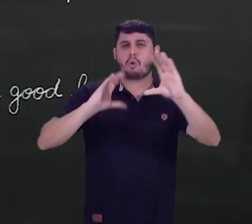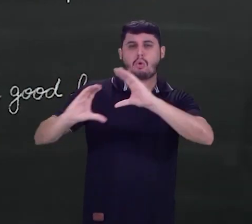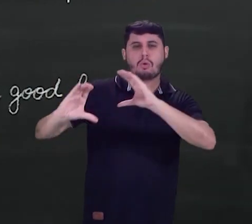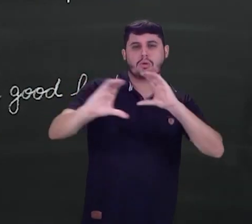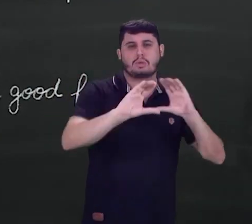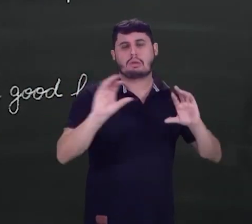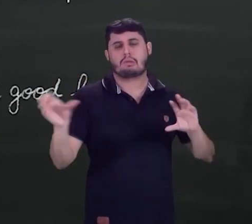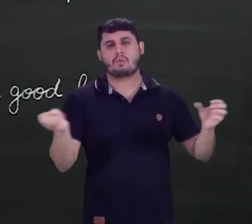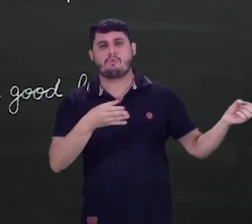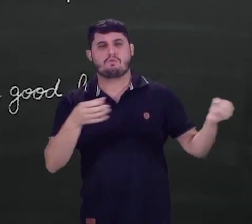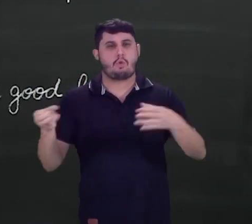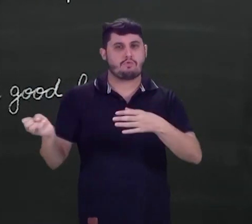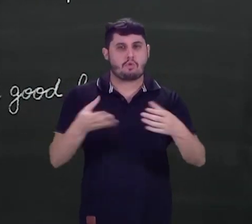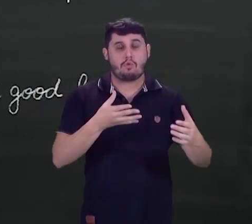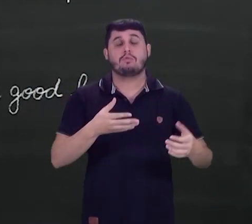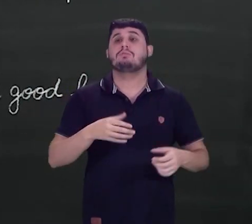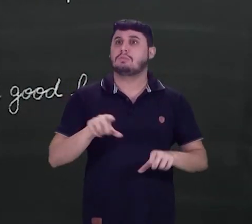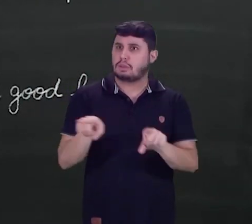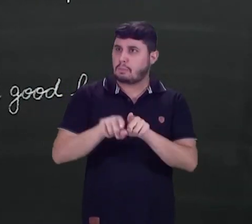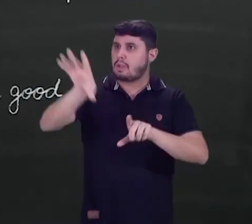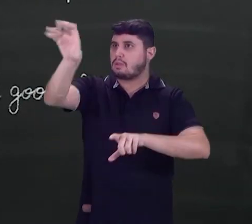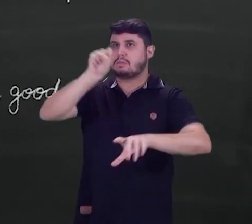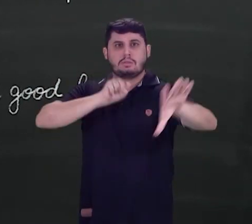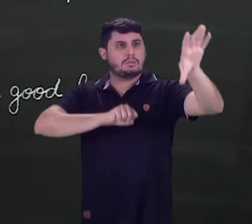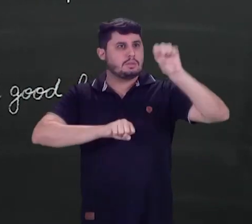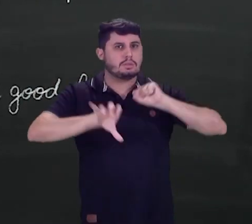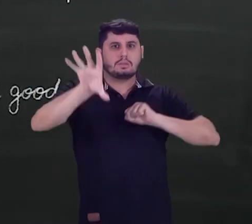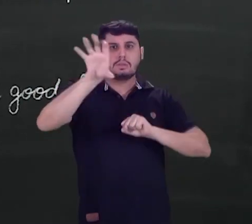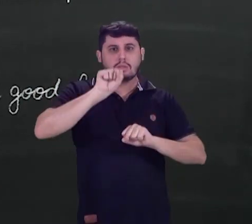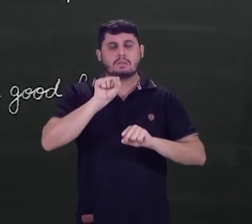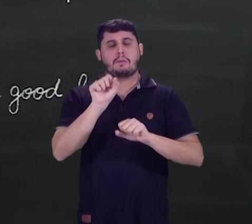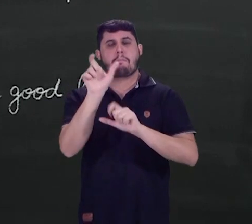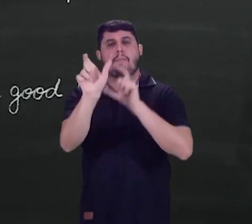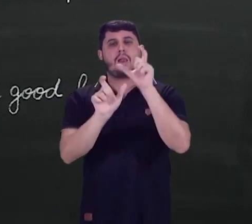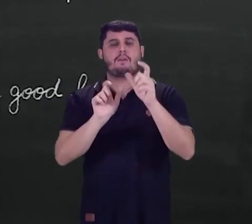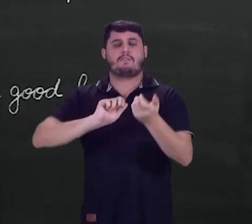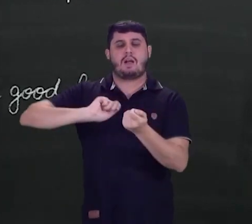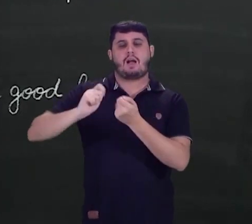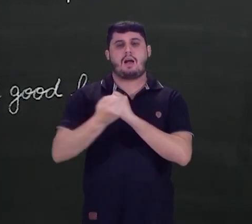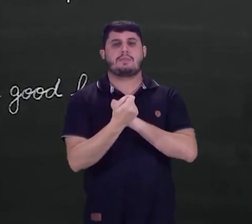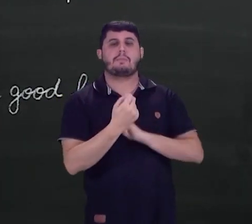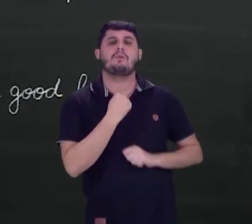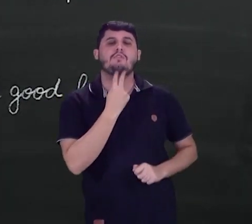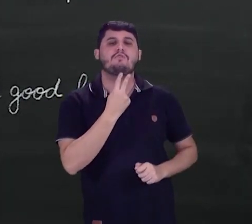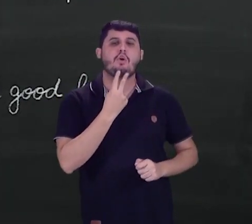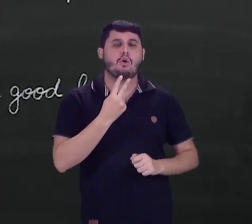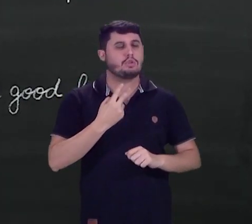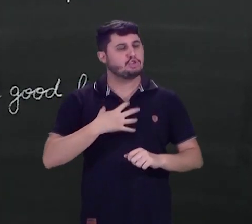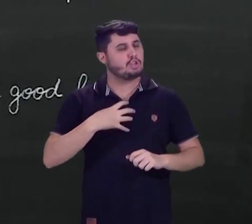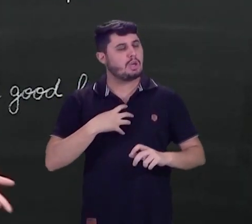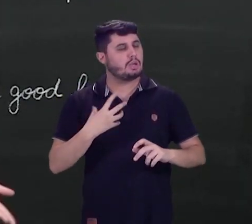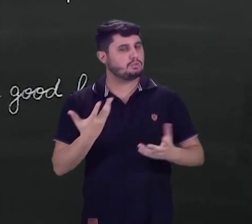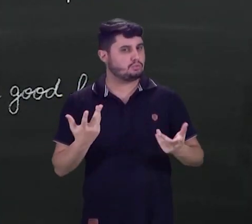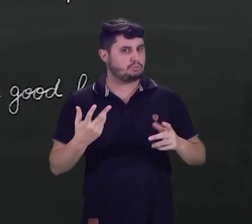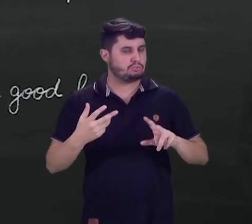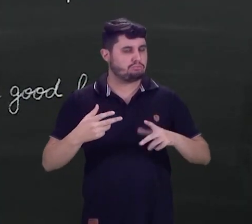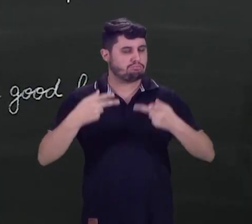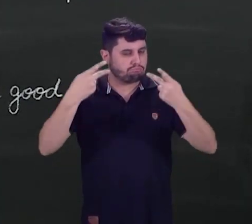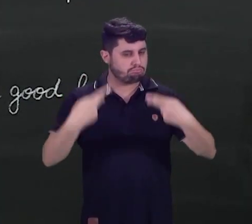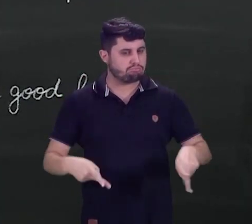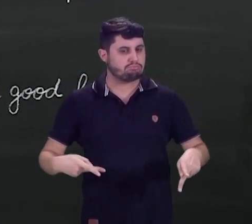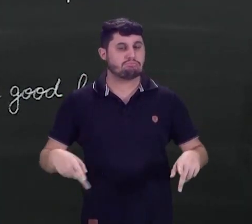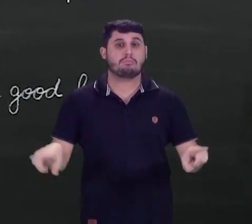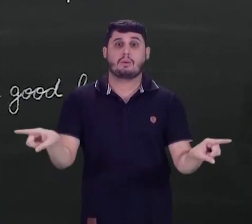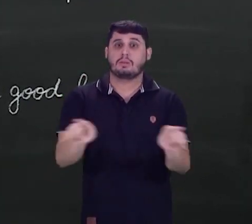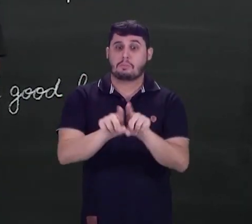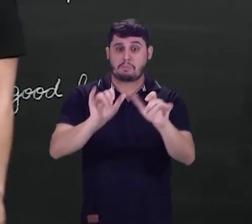idioma para o nosso. E a gente acaba adaptando também a pronúncia. Tem essa aqui, ó, que é a internet. A gente fala